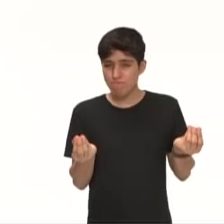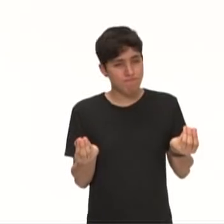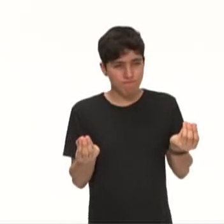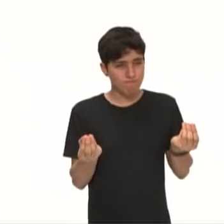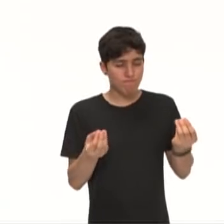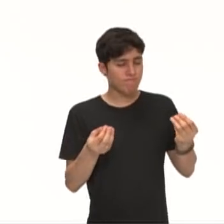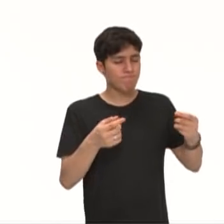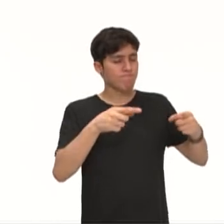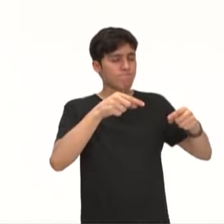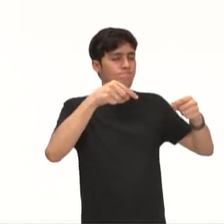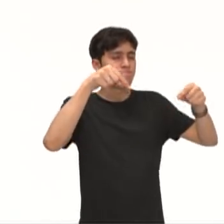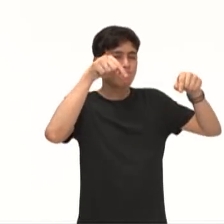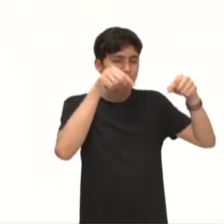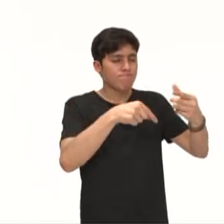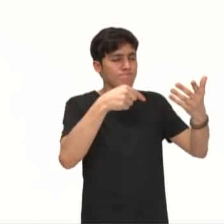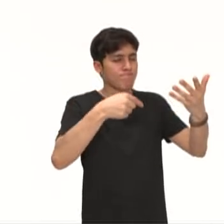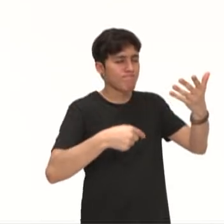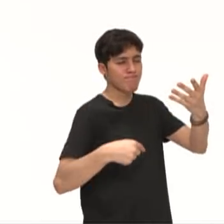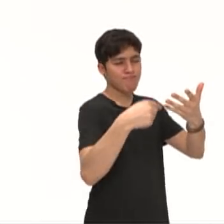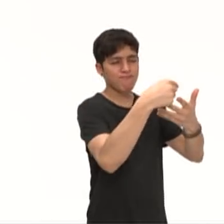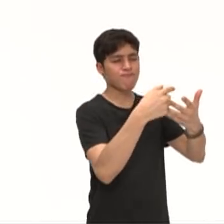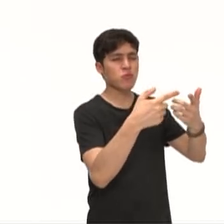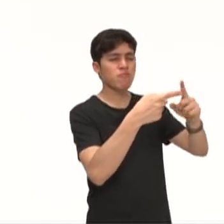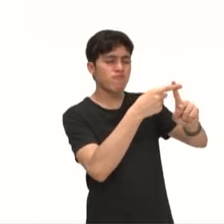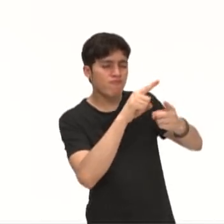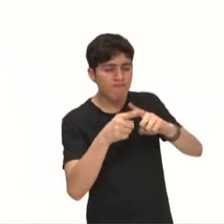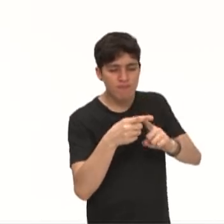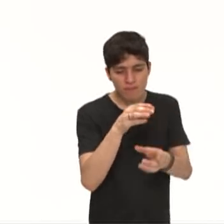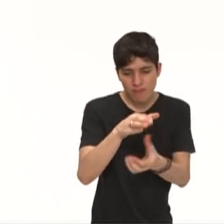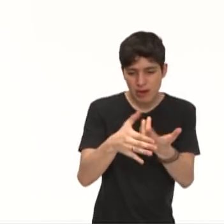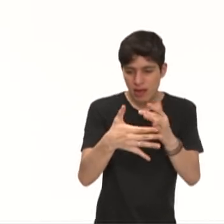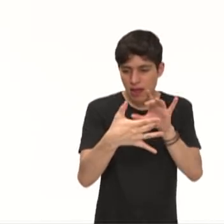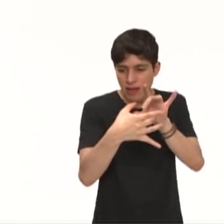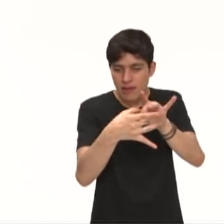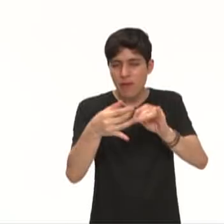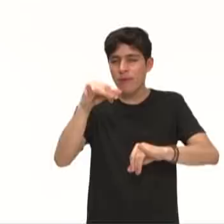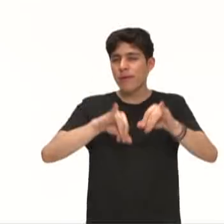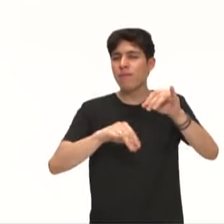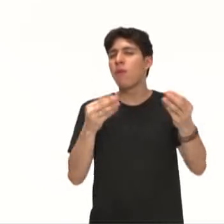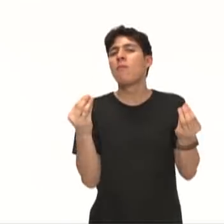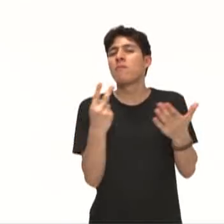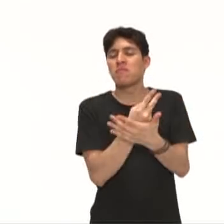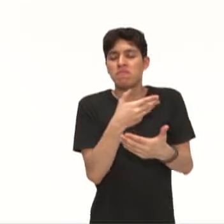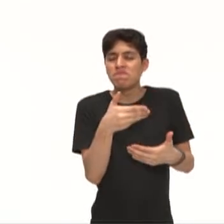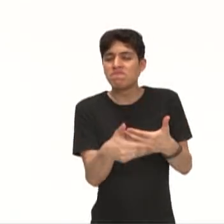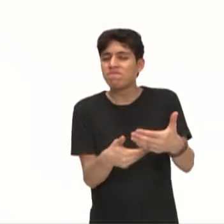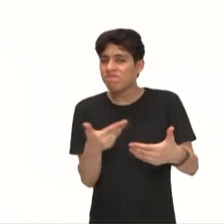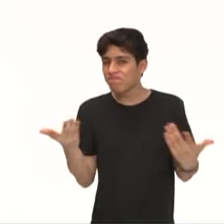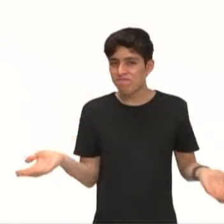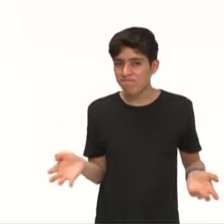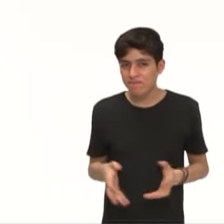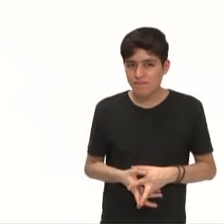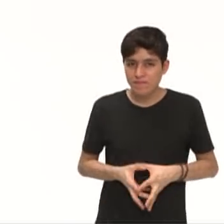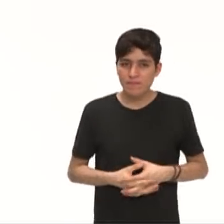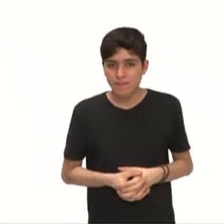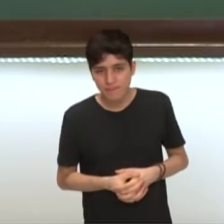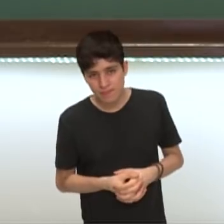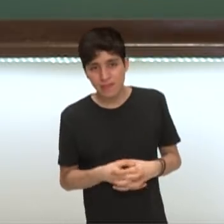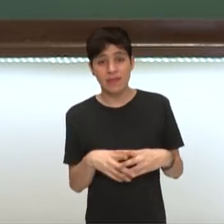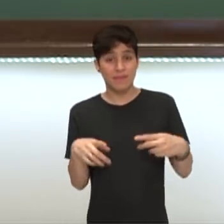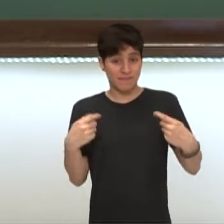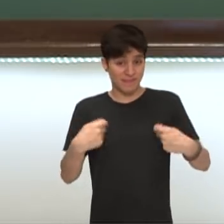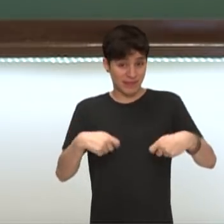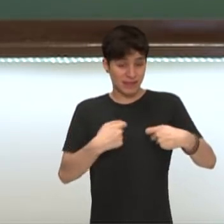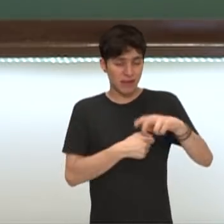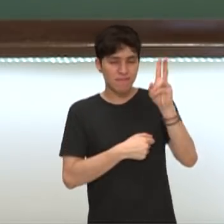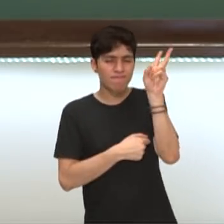os elementos, né, na construção dessas ligações químicas de um modo geral? Como que isso acontece? A gente precisa lembrar de uma